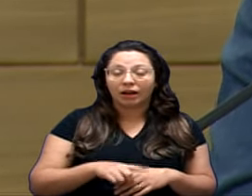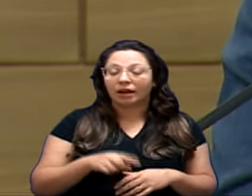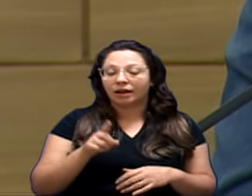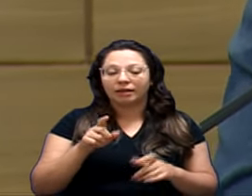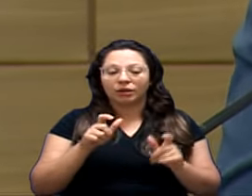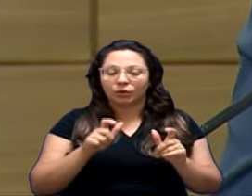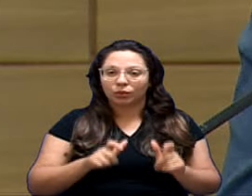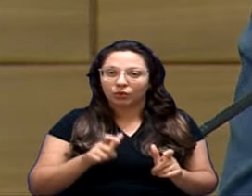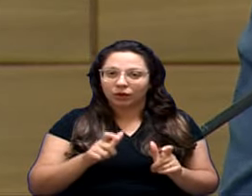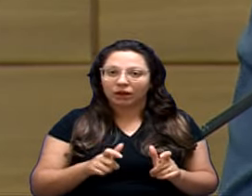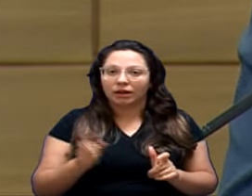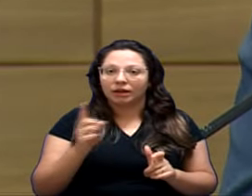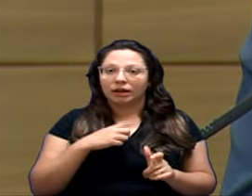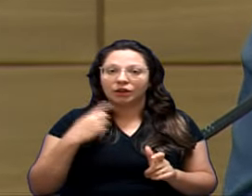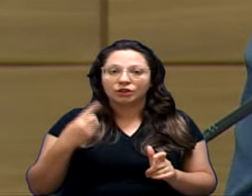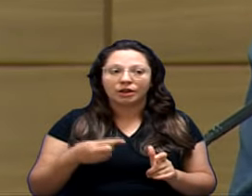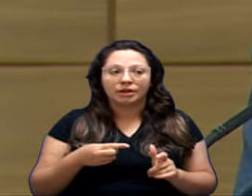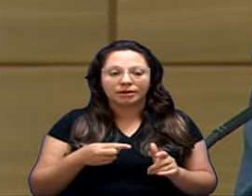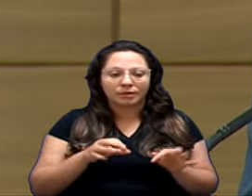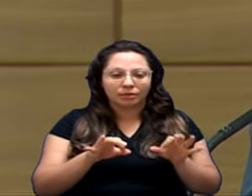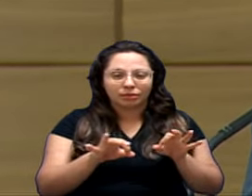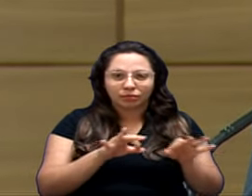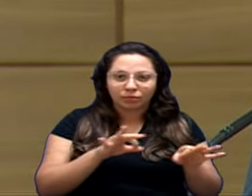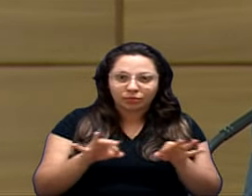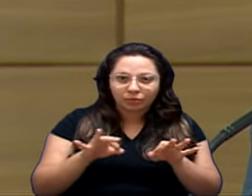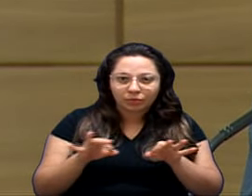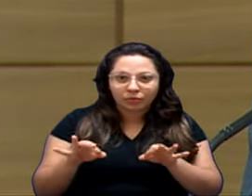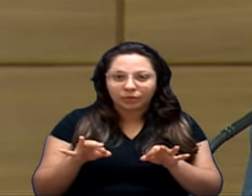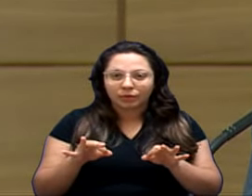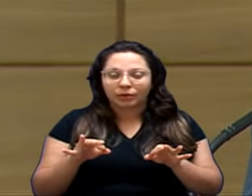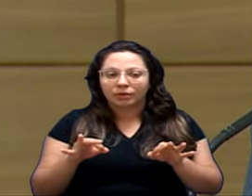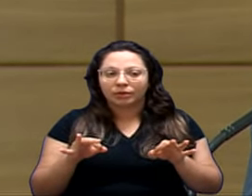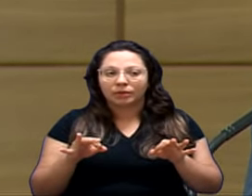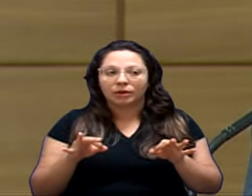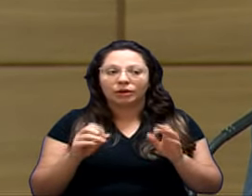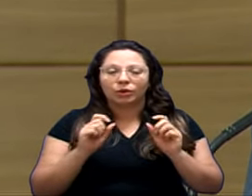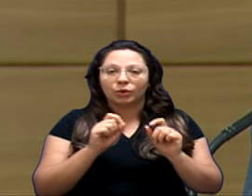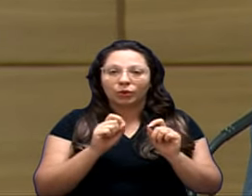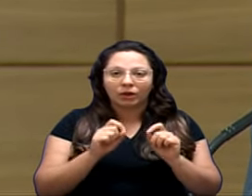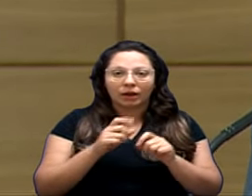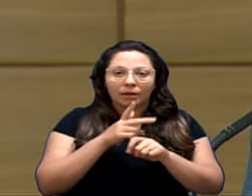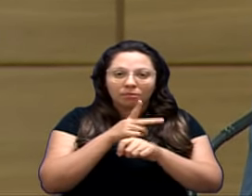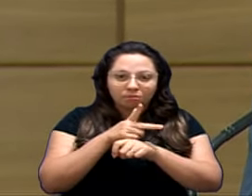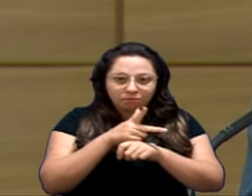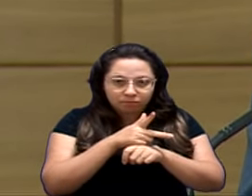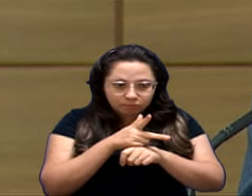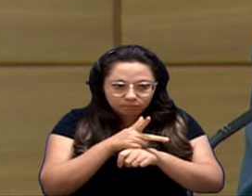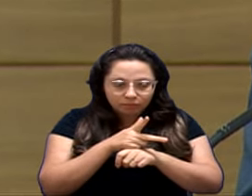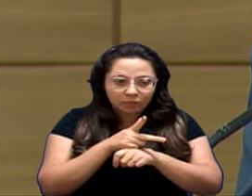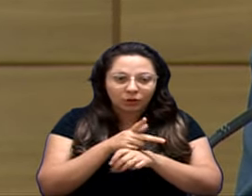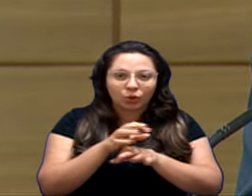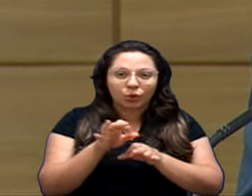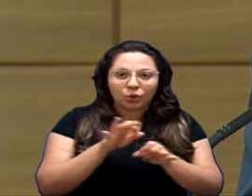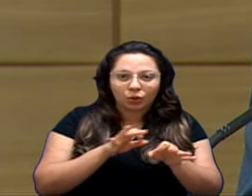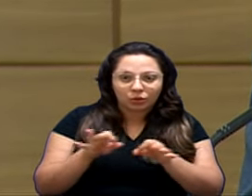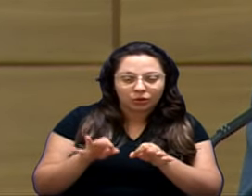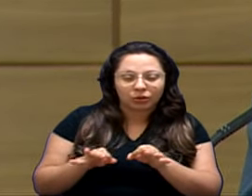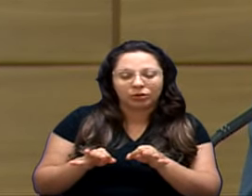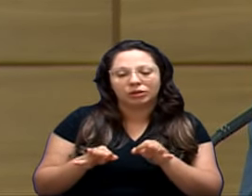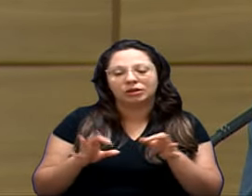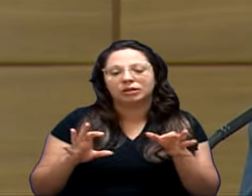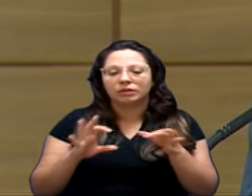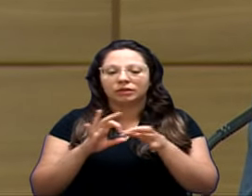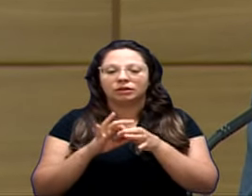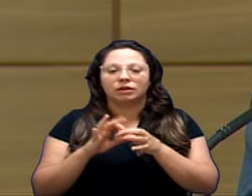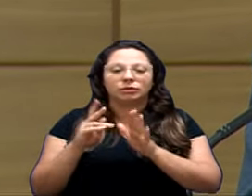gente está definindo colocando como proposta de de monitoramento e controle e vinculando que qualquer